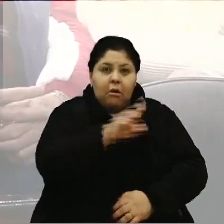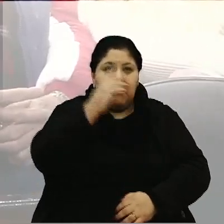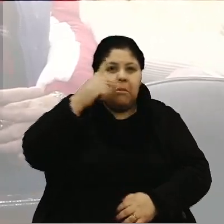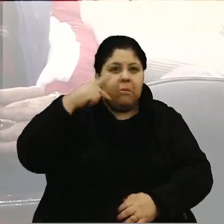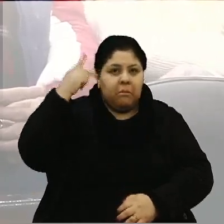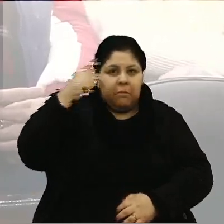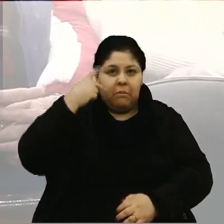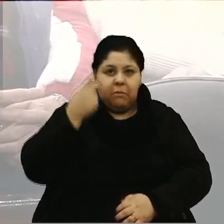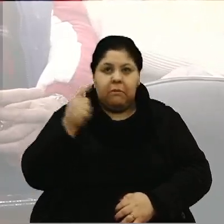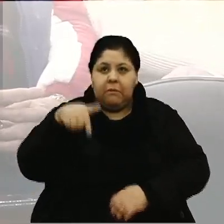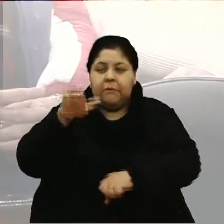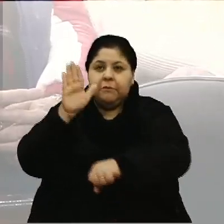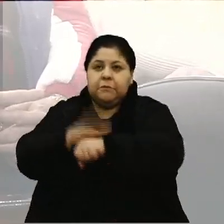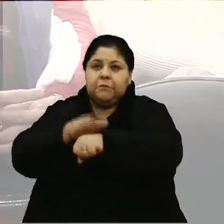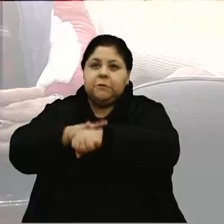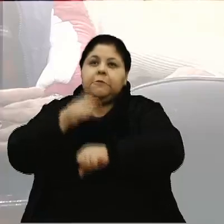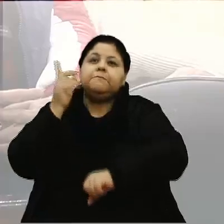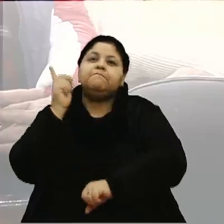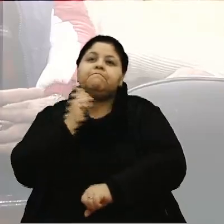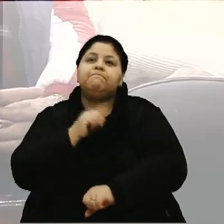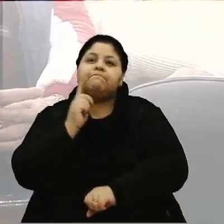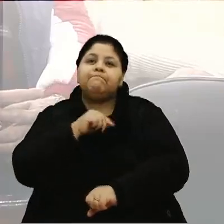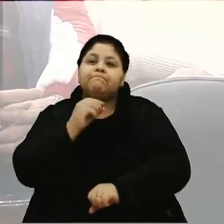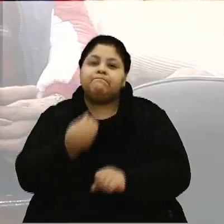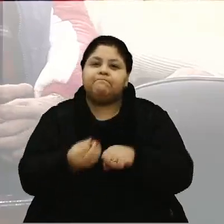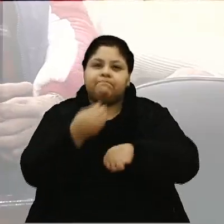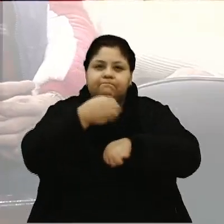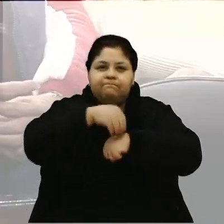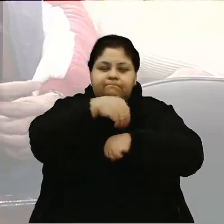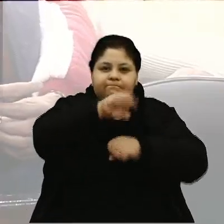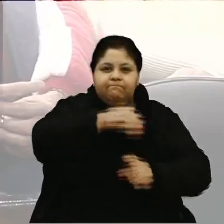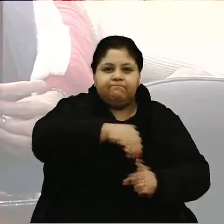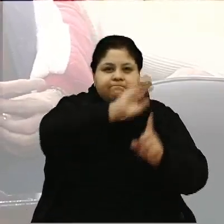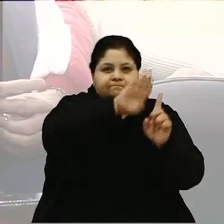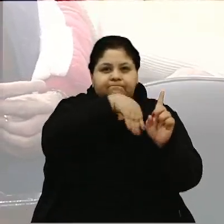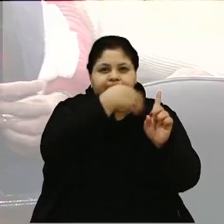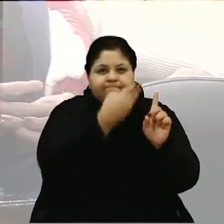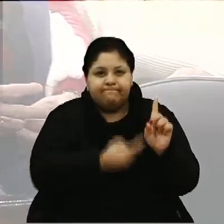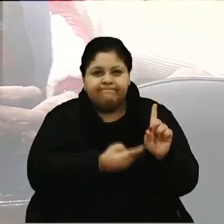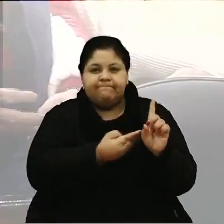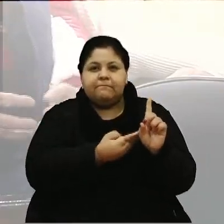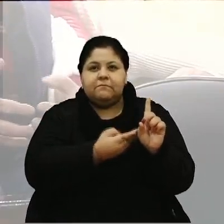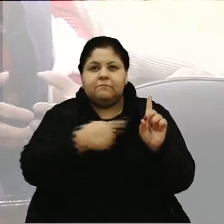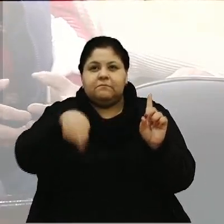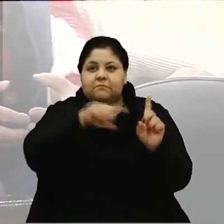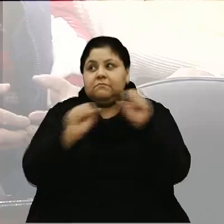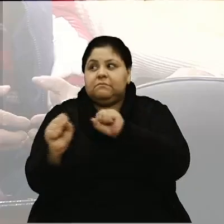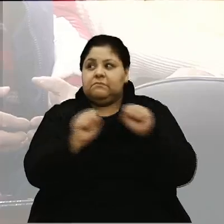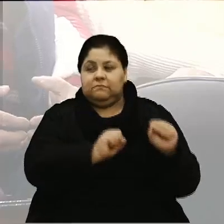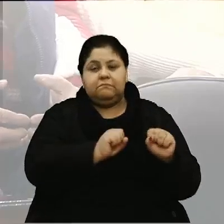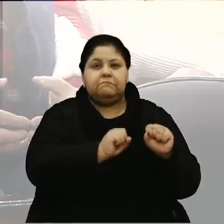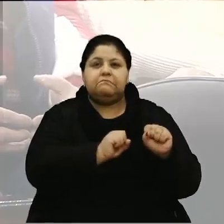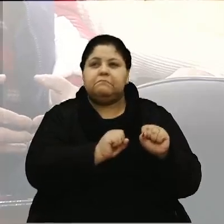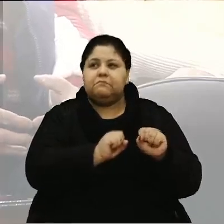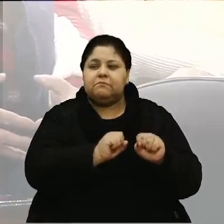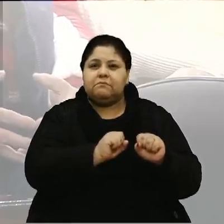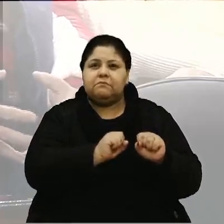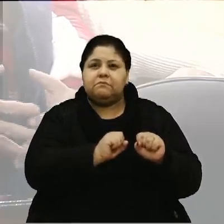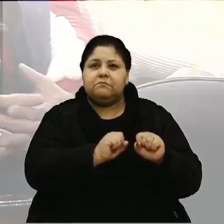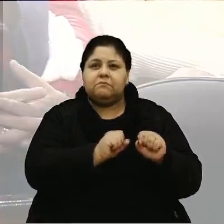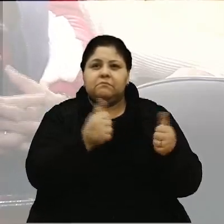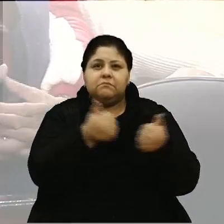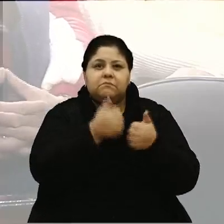neste momento, vereador Renato Oliveira, o senhor que foi autor principal dessa homenagem, que nós possamos, através